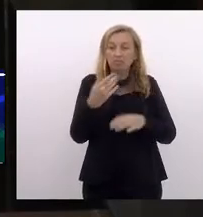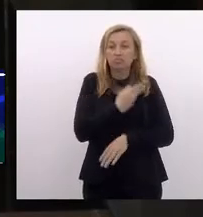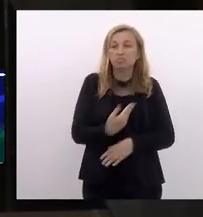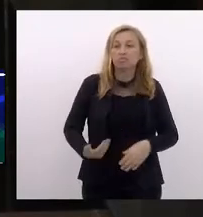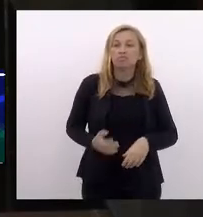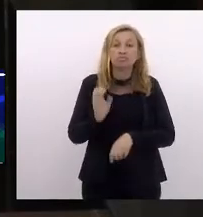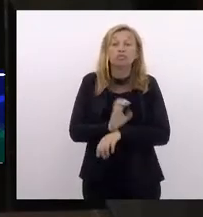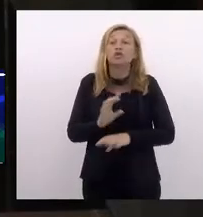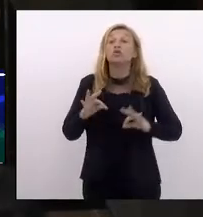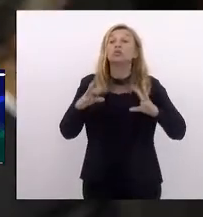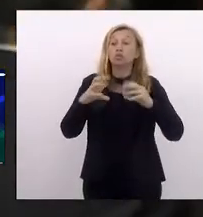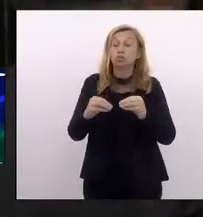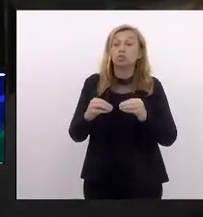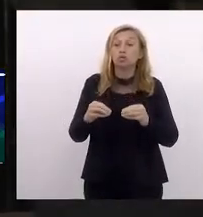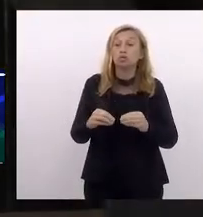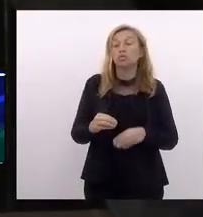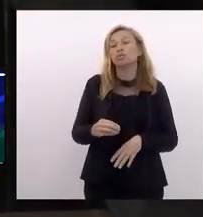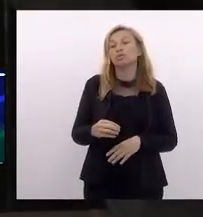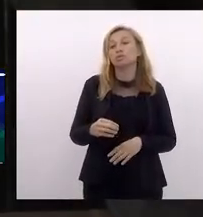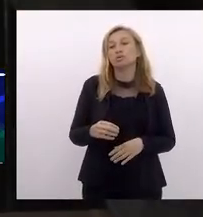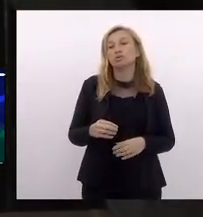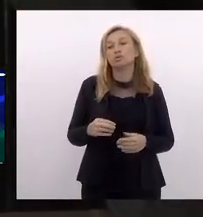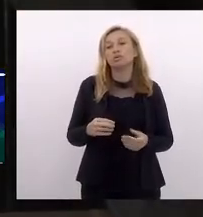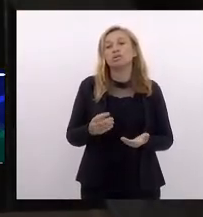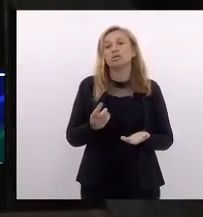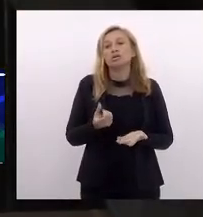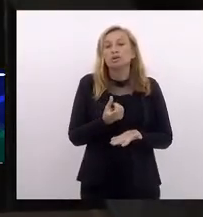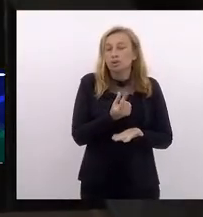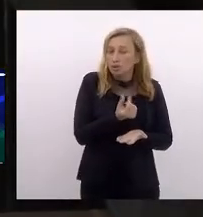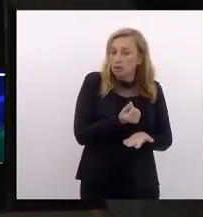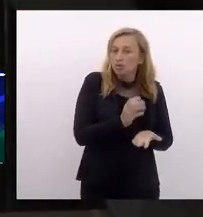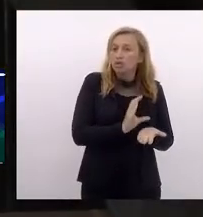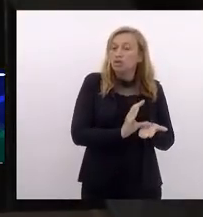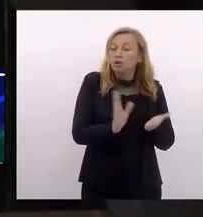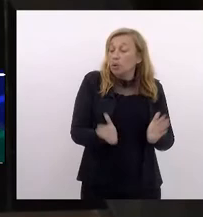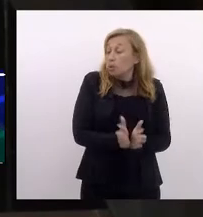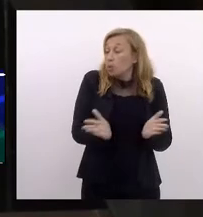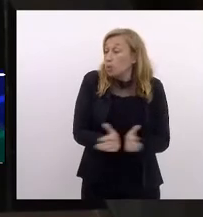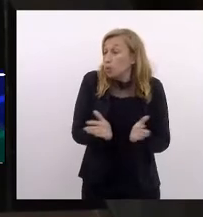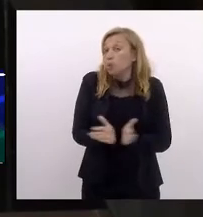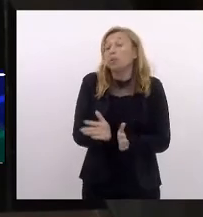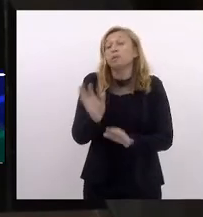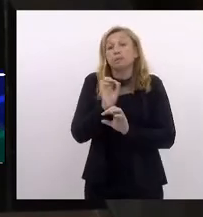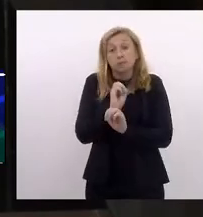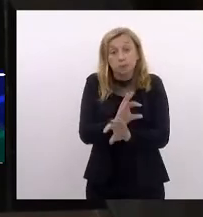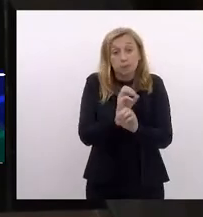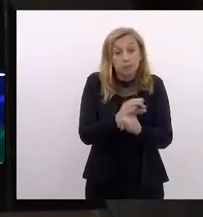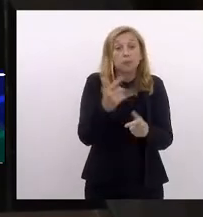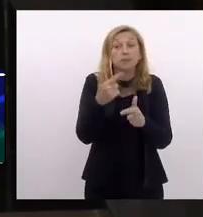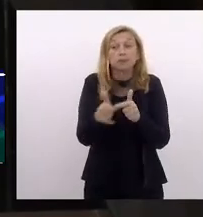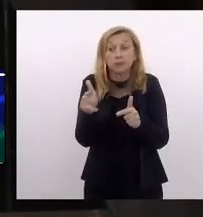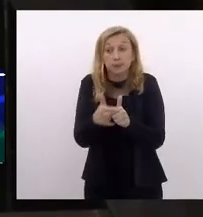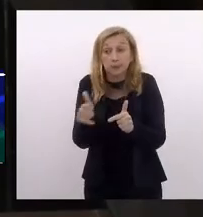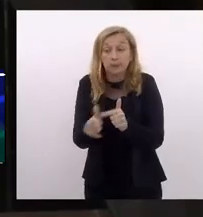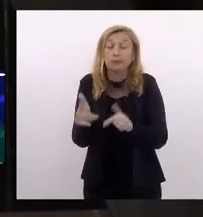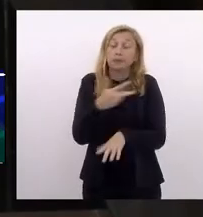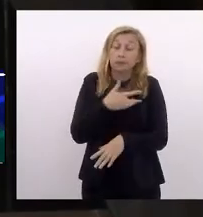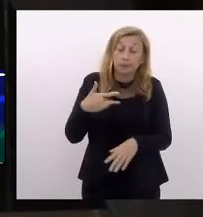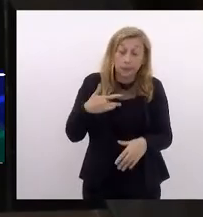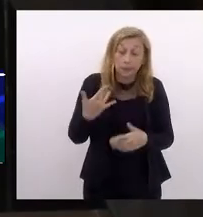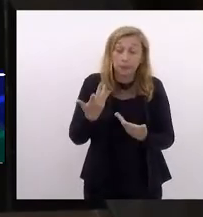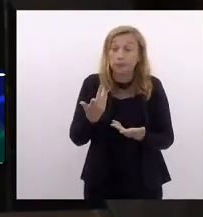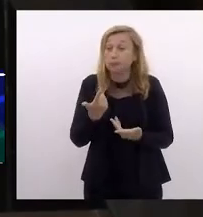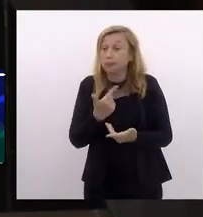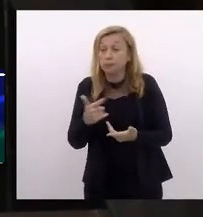Governo do Estado então tudo isso repercute na ponta repercute na pobreza na educação por cheia de problemas na saúde